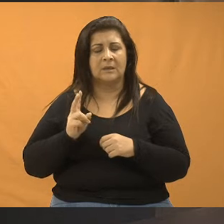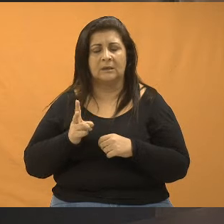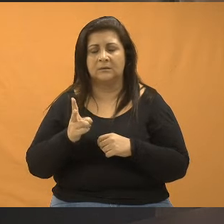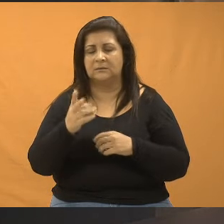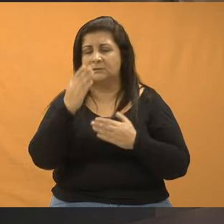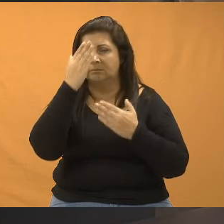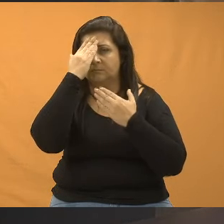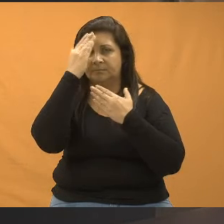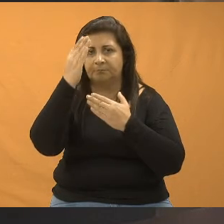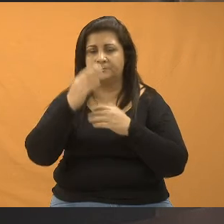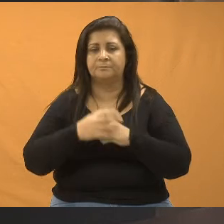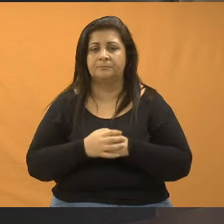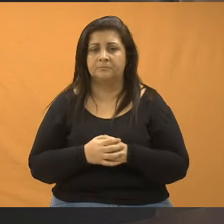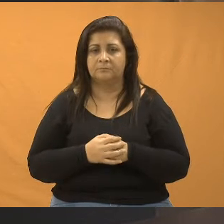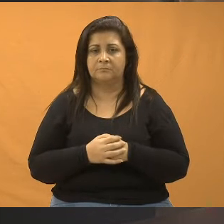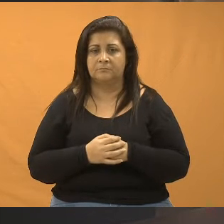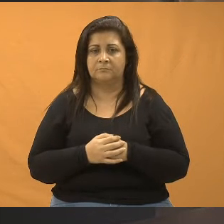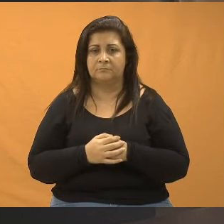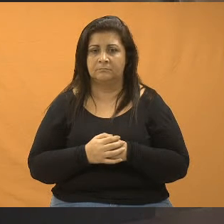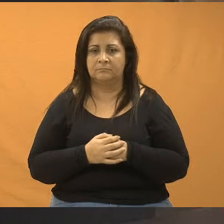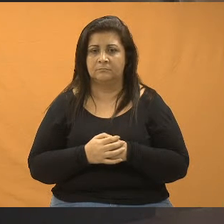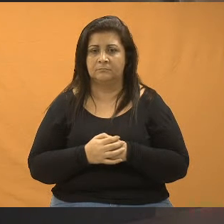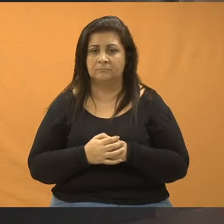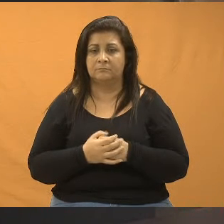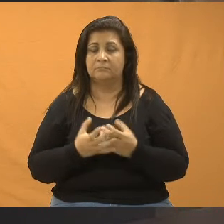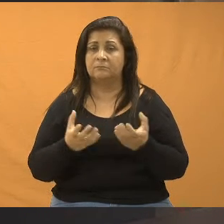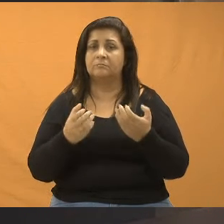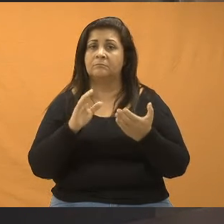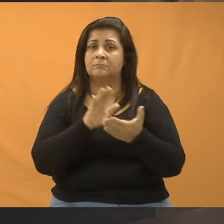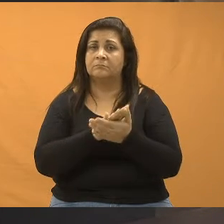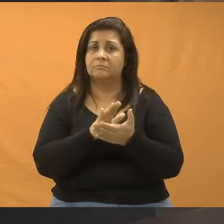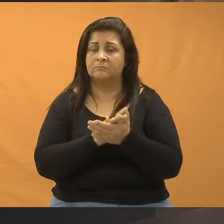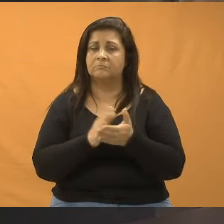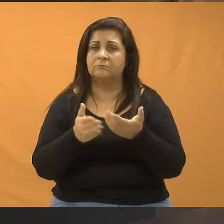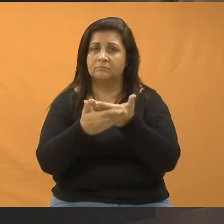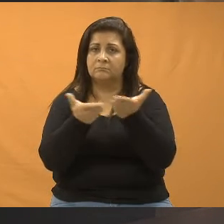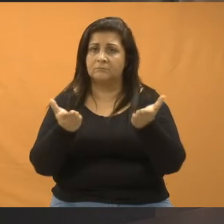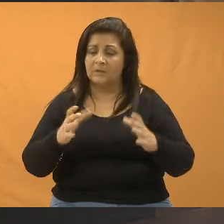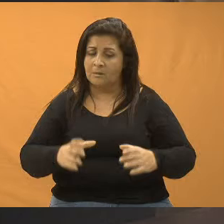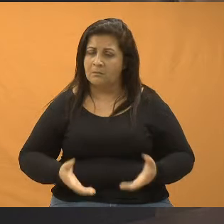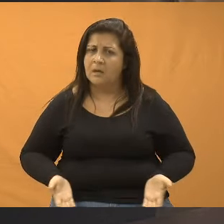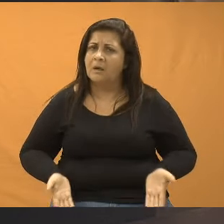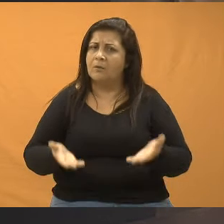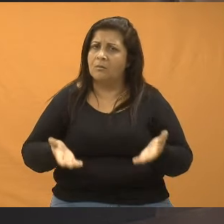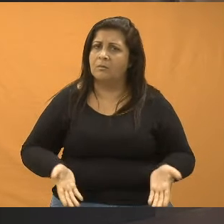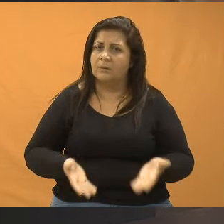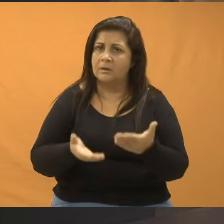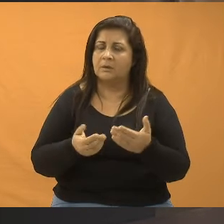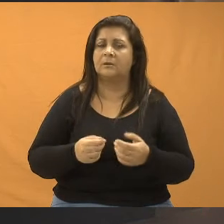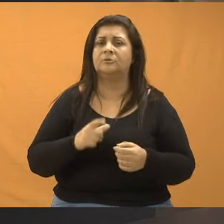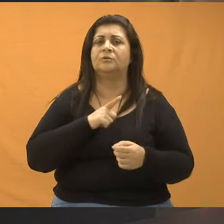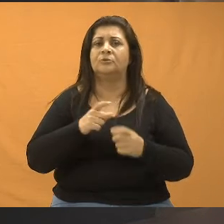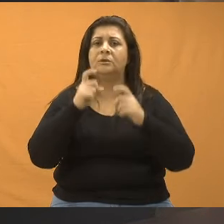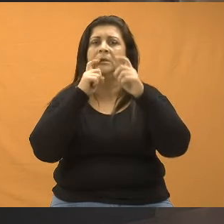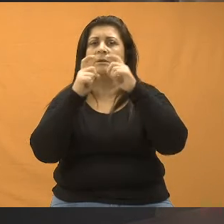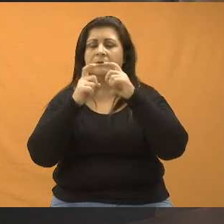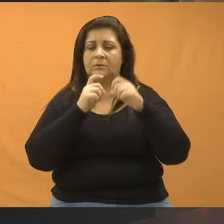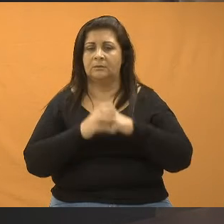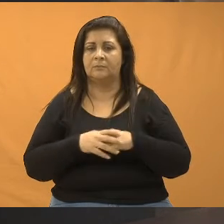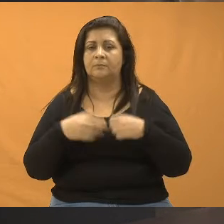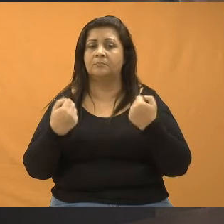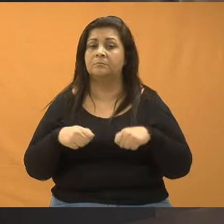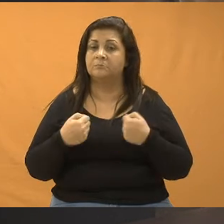relação a isso. E eu, assim, quero parabenizar vocês pela iniciativa dessas audiências. As audiências realmente têm que